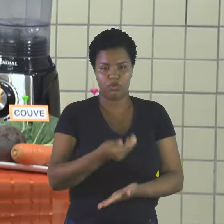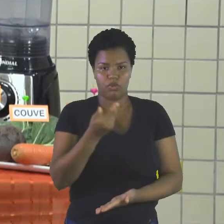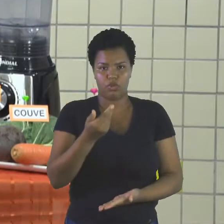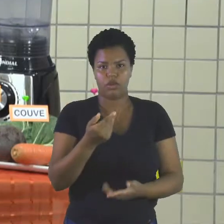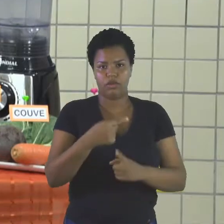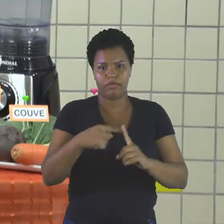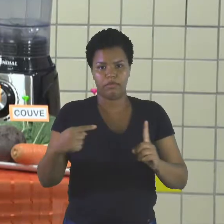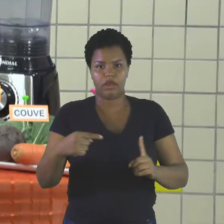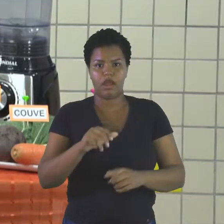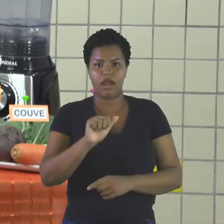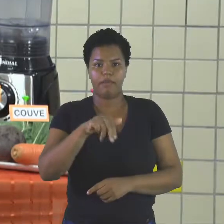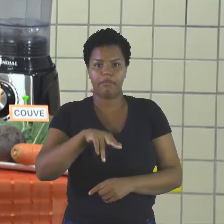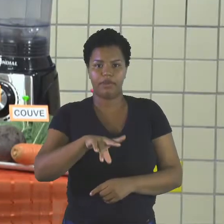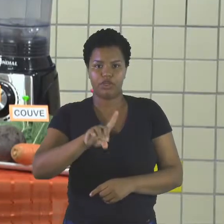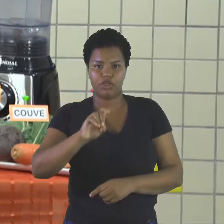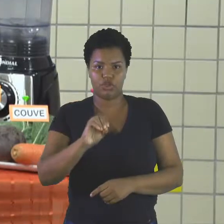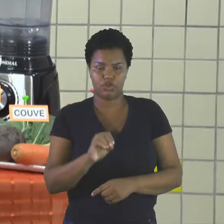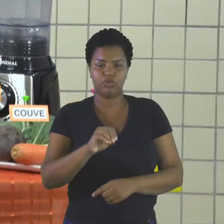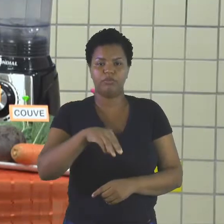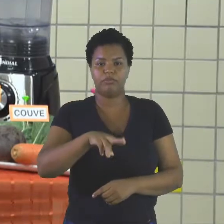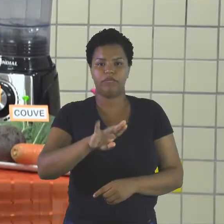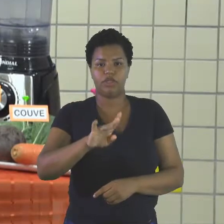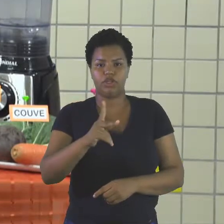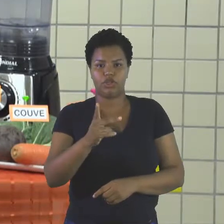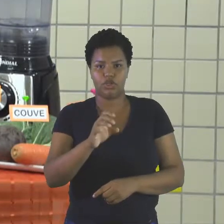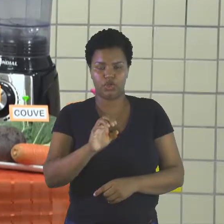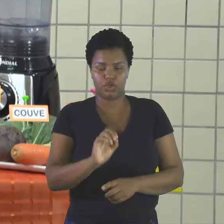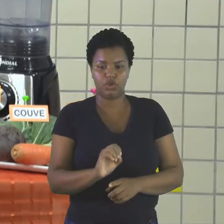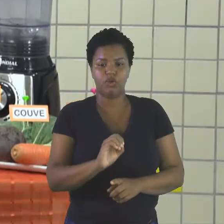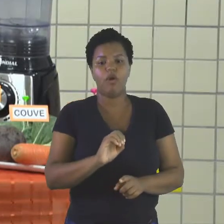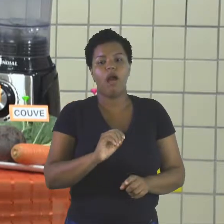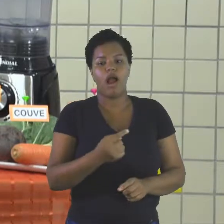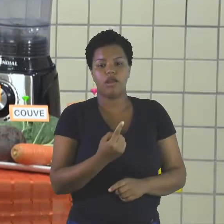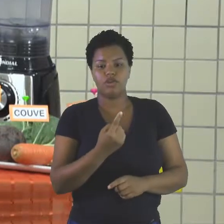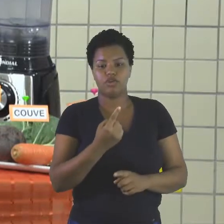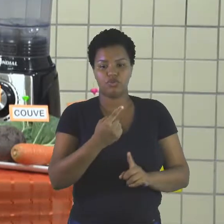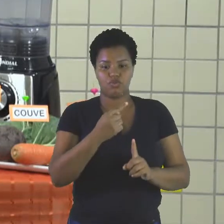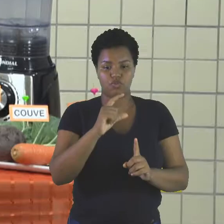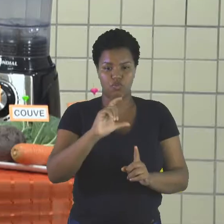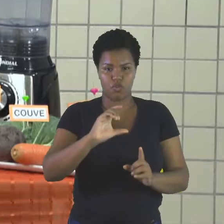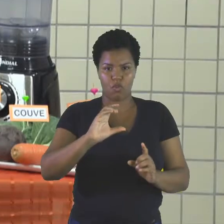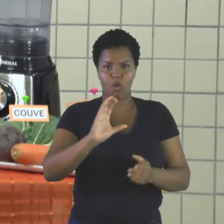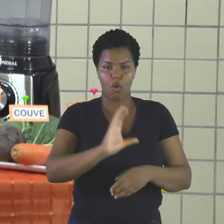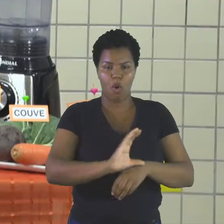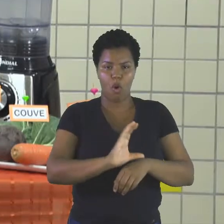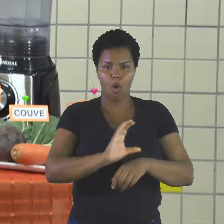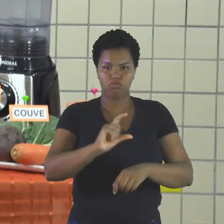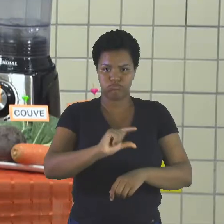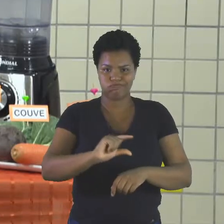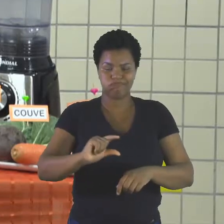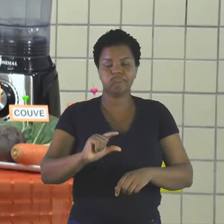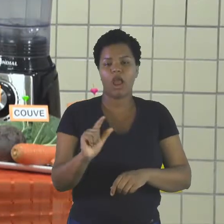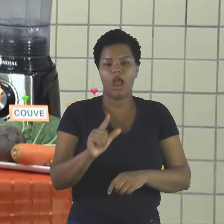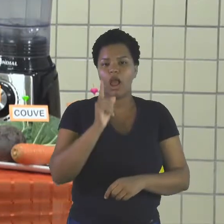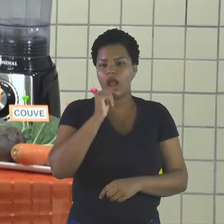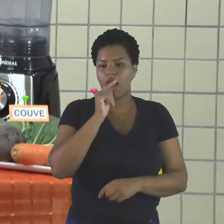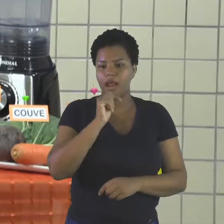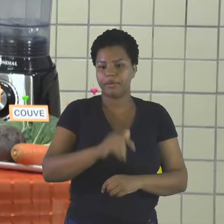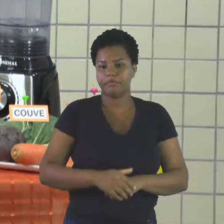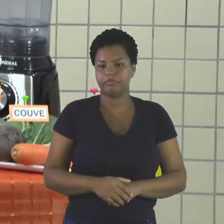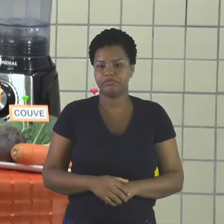agora nós vamos preparar a cor verde vamos utilizar duas folhas de couve